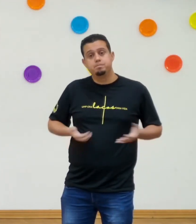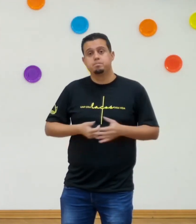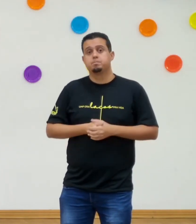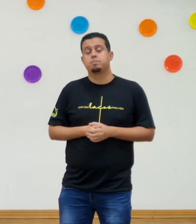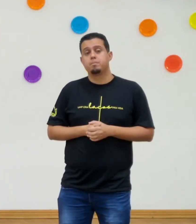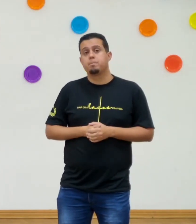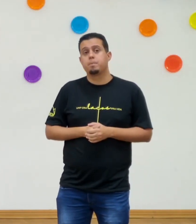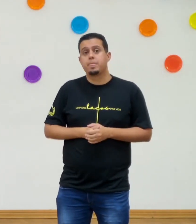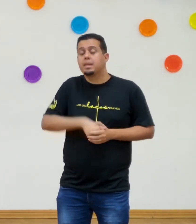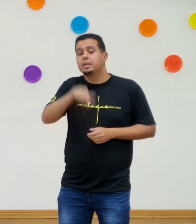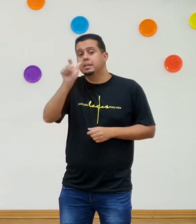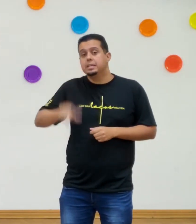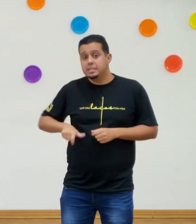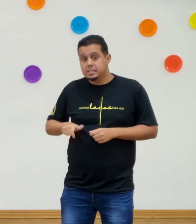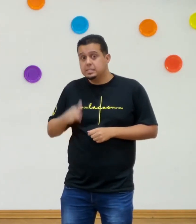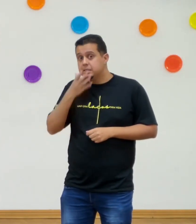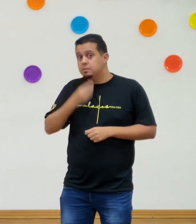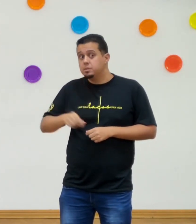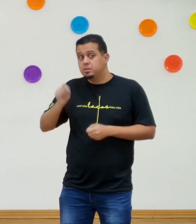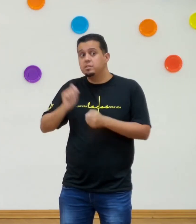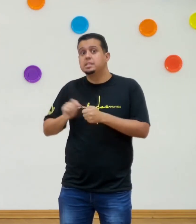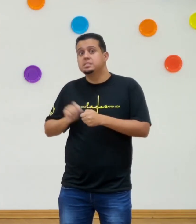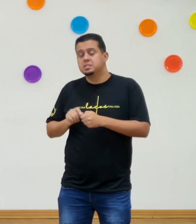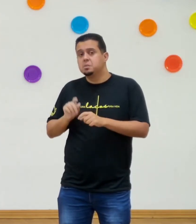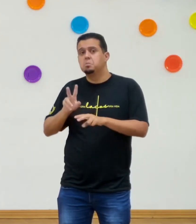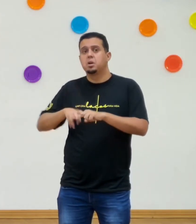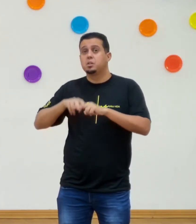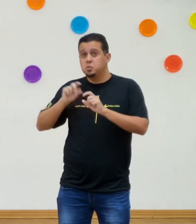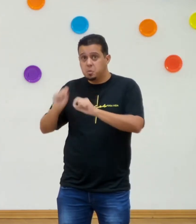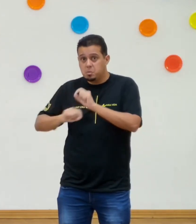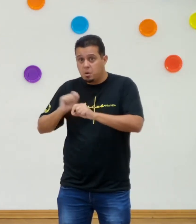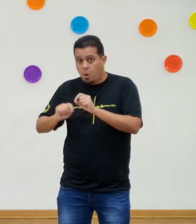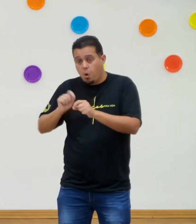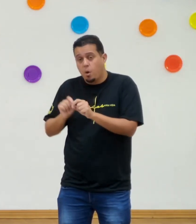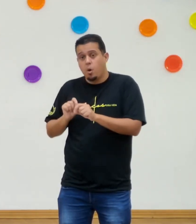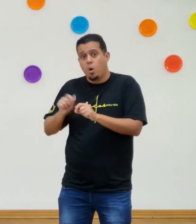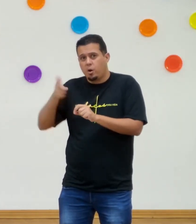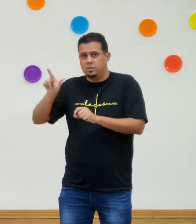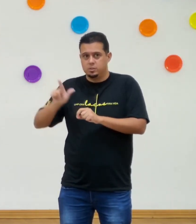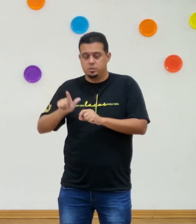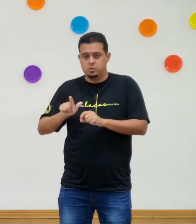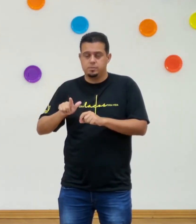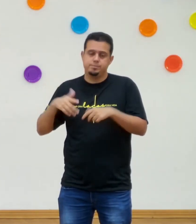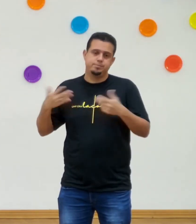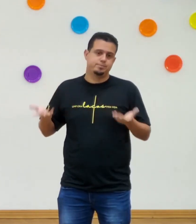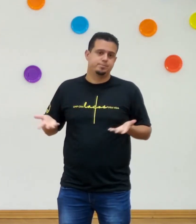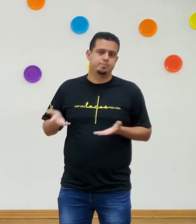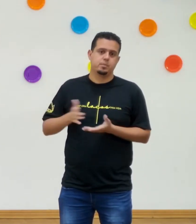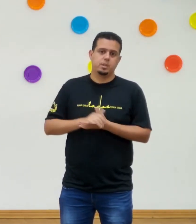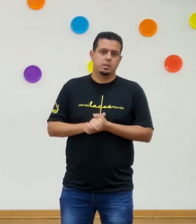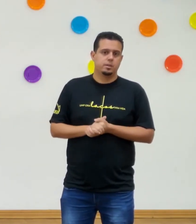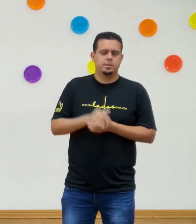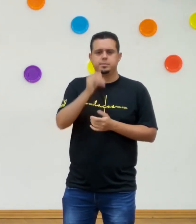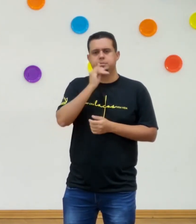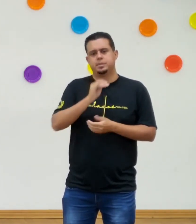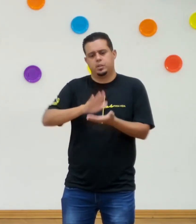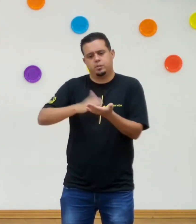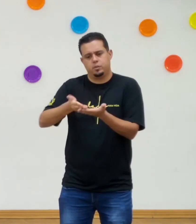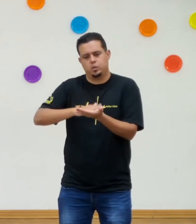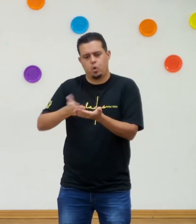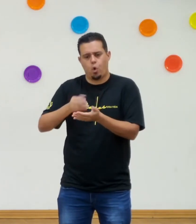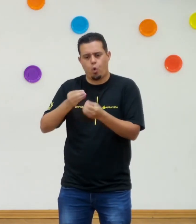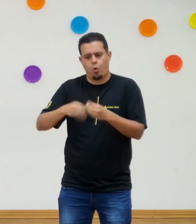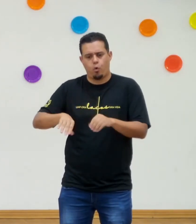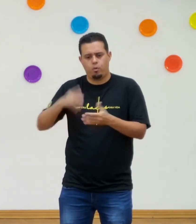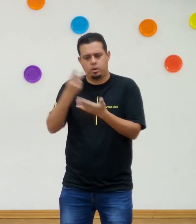quem faz isso, por qualquer motivo que não esse, o adultério, tira o adultério, fritou um mau ovo, não limpou a casa, a